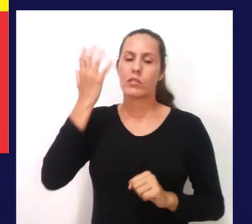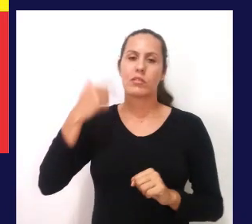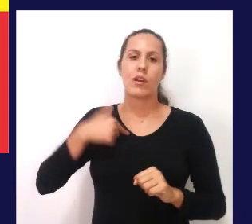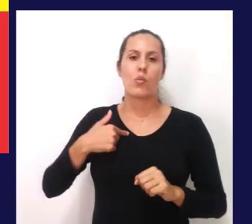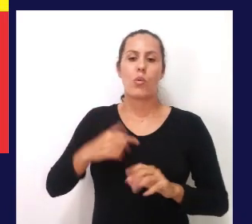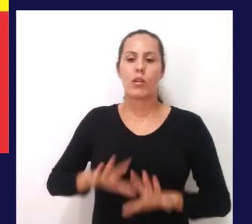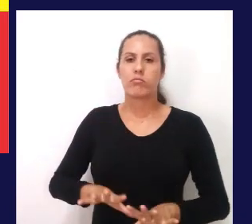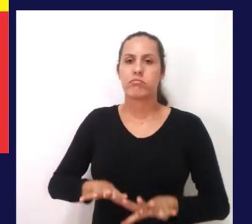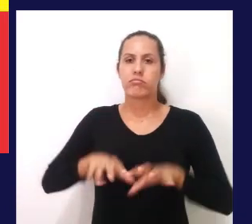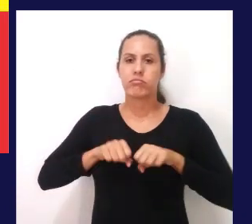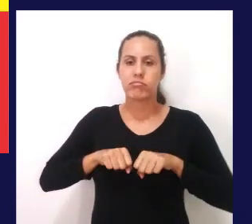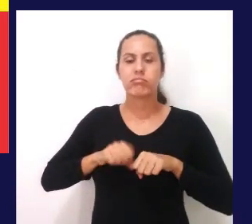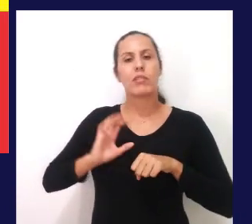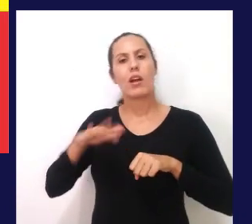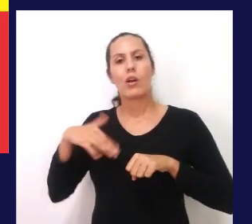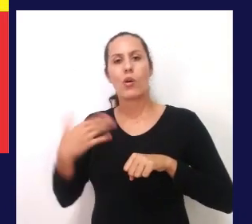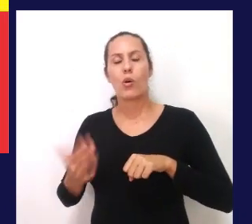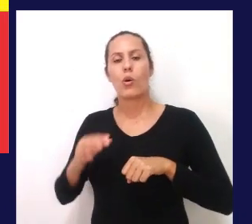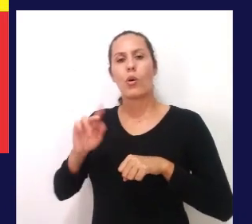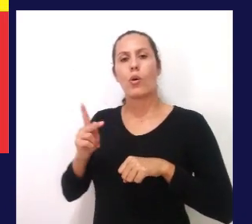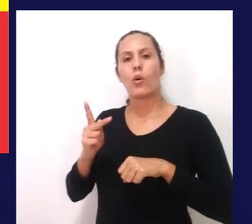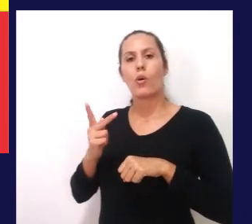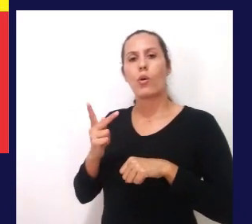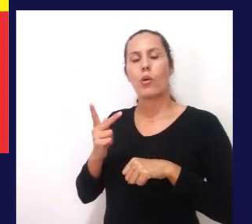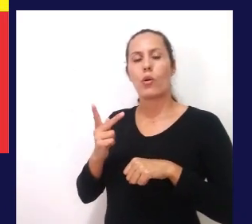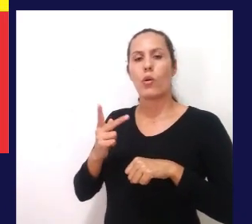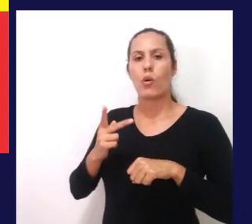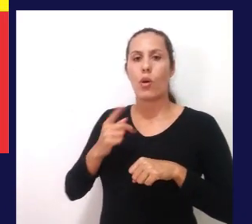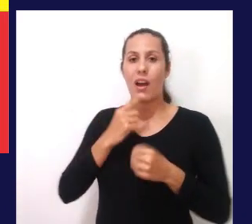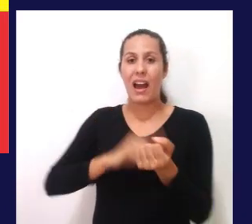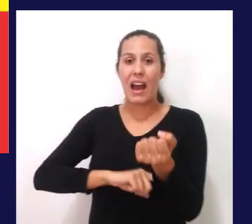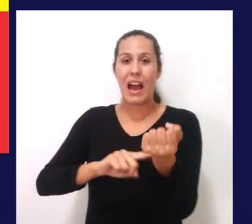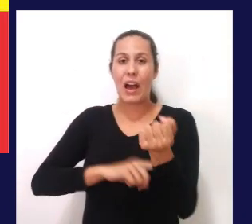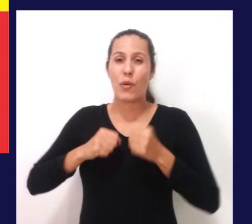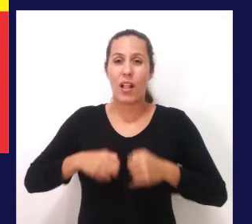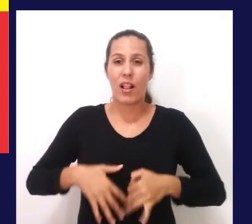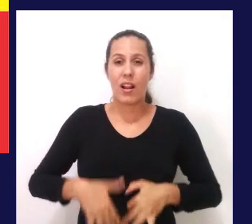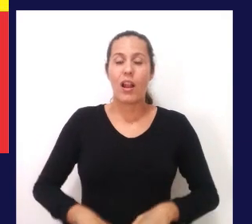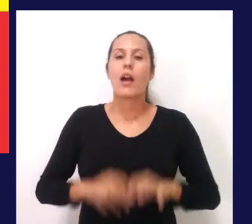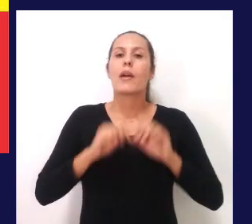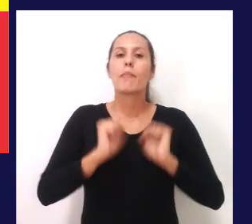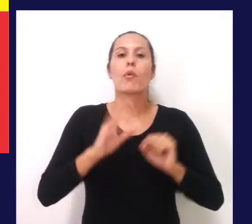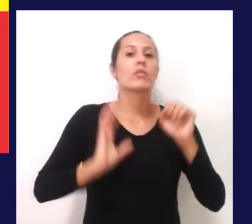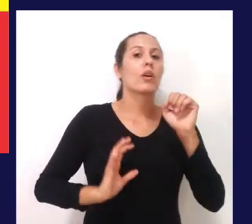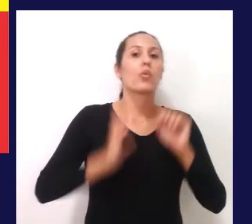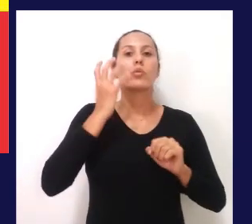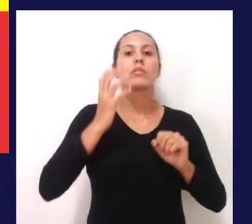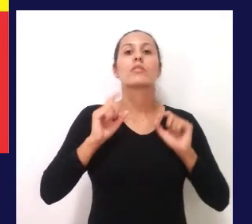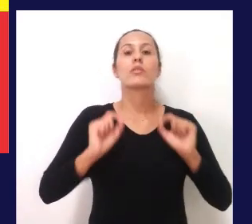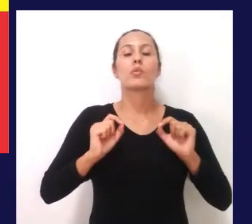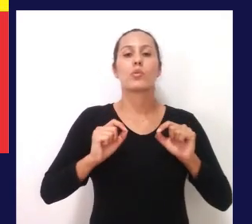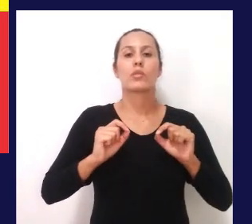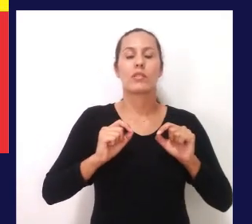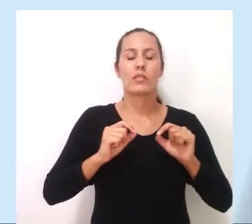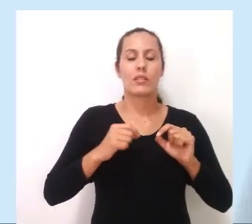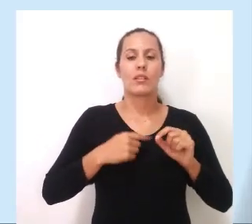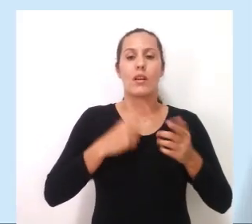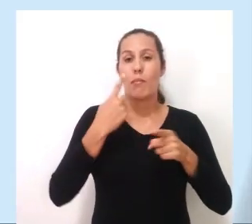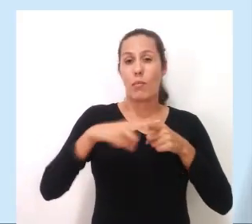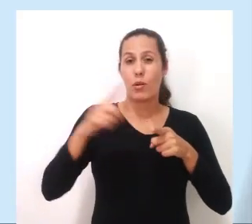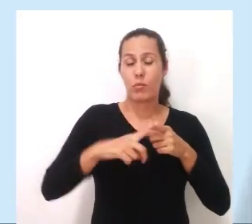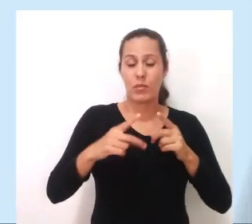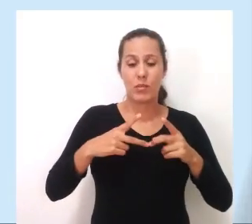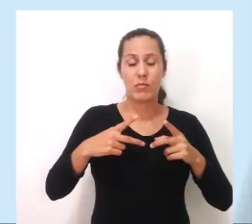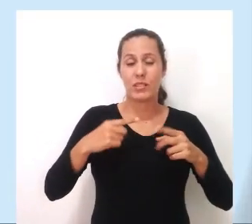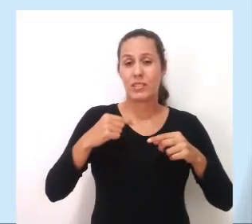hemorragia ou uma infecção que pode levar à esterilidade. Vê só que coisa séria. Esterilidade é não poder